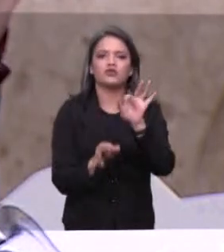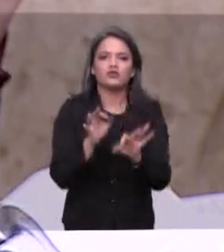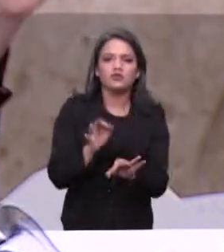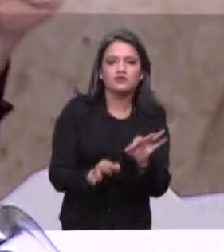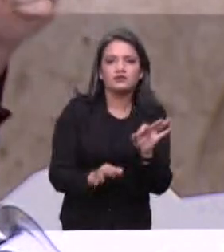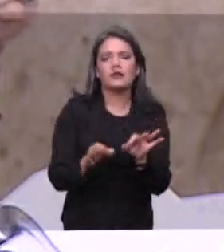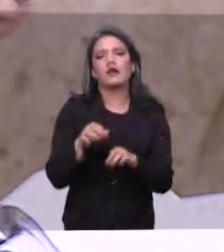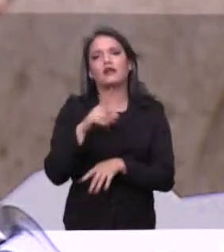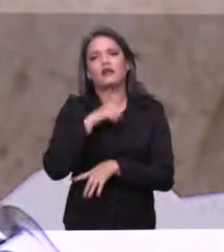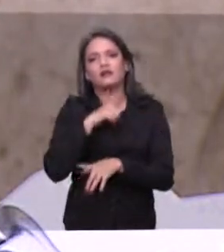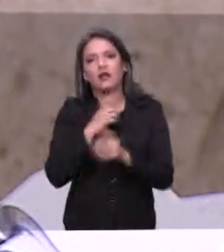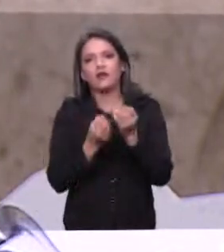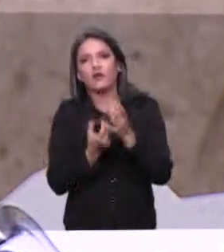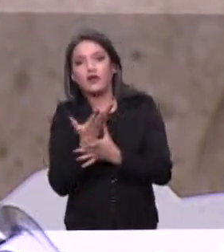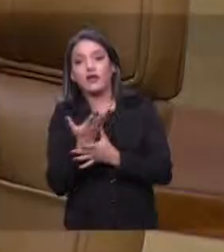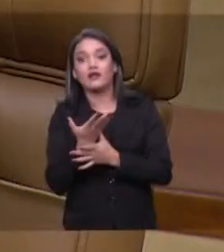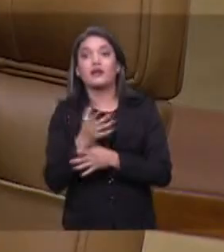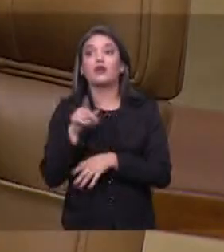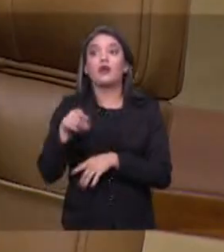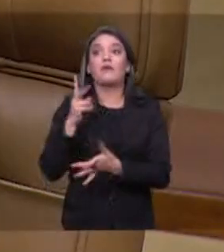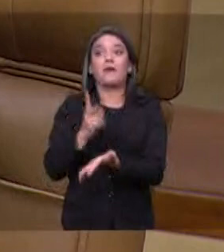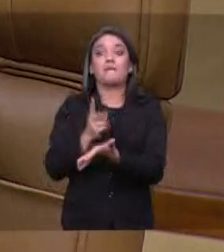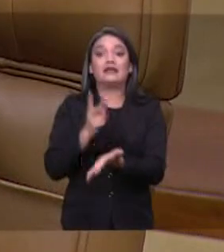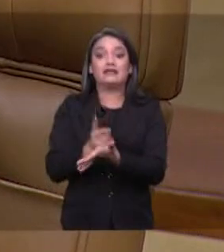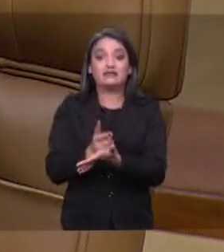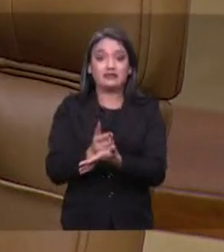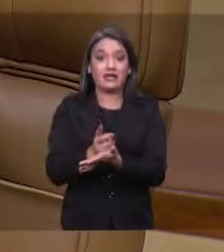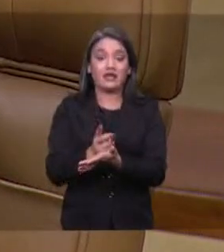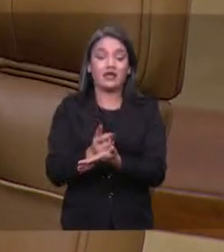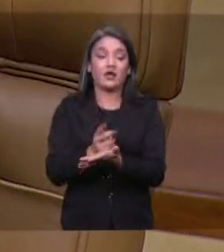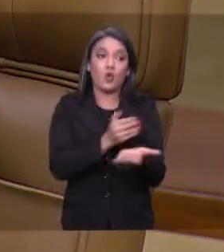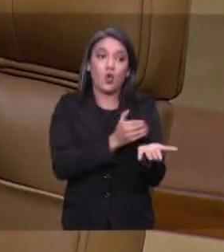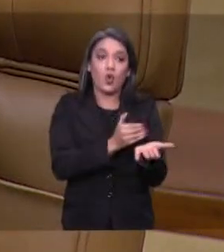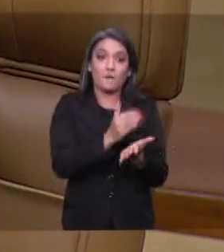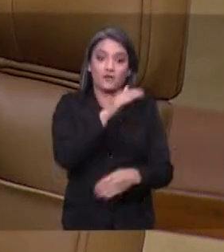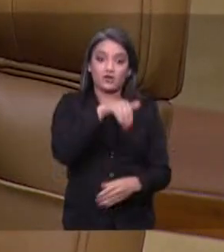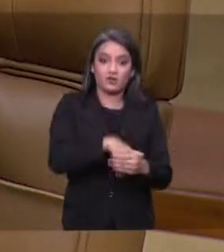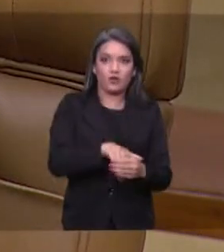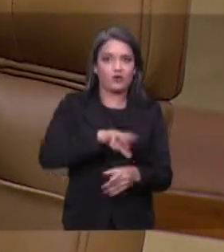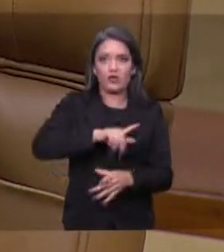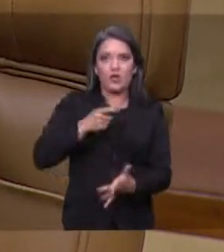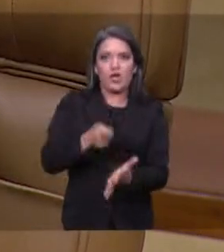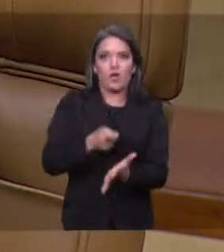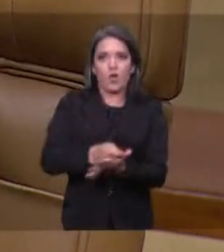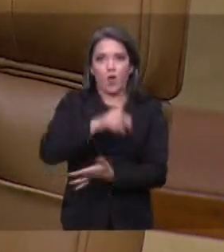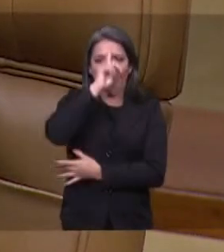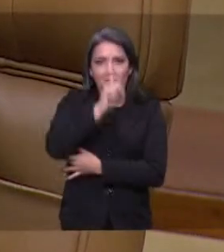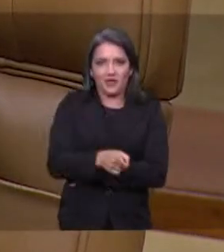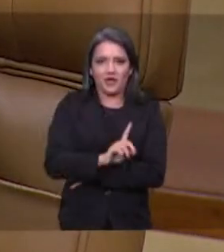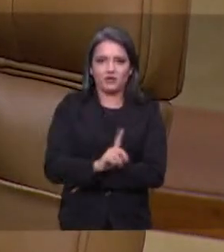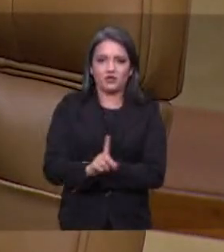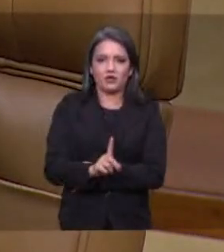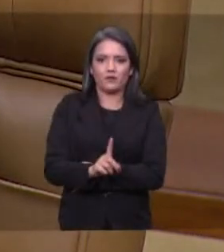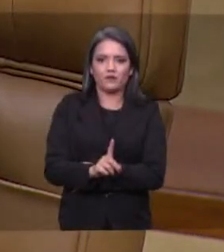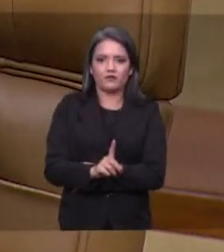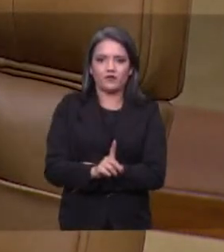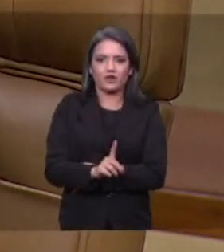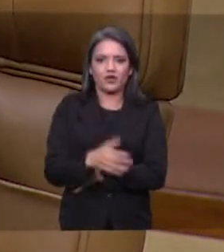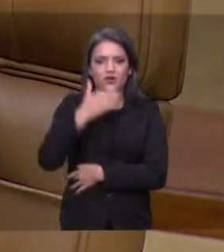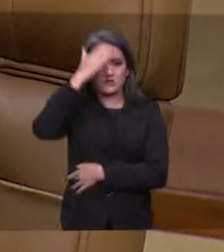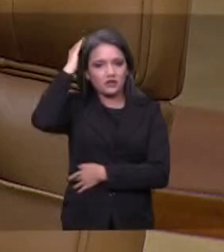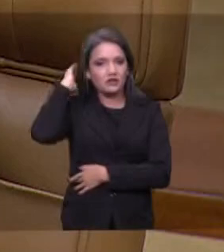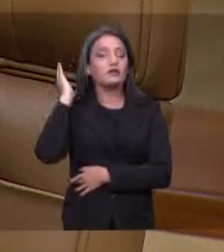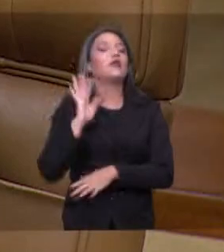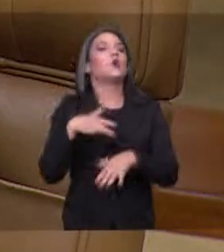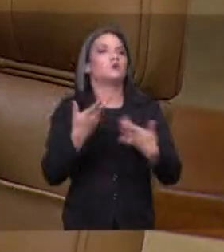ser criadas, ou seja, para manter coerência. Isso. Não ser impositivo. Desculpa. Então, exatamente. Então, na verdade, eu acompanho a